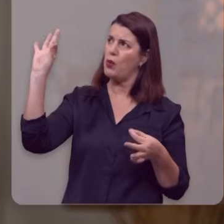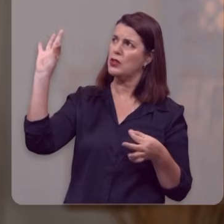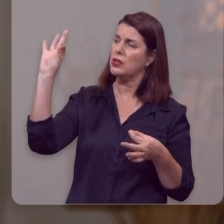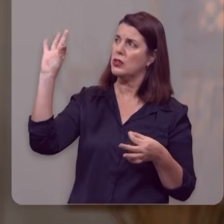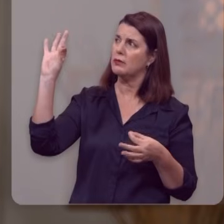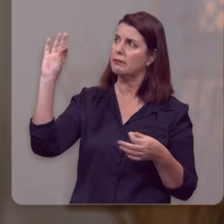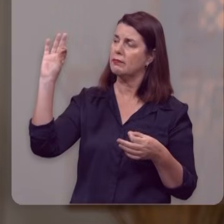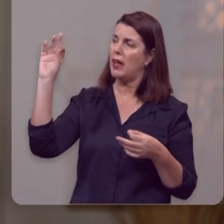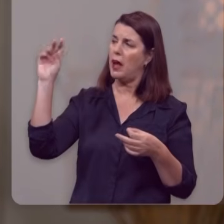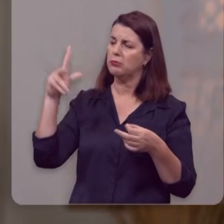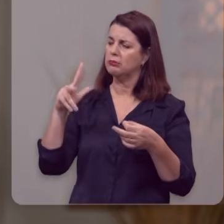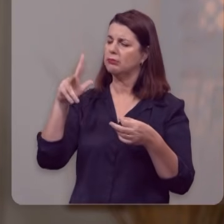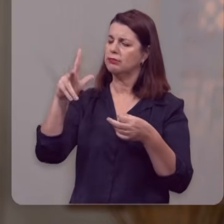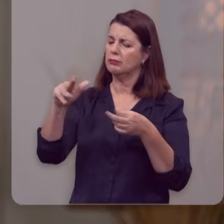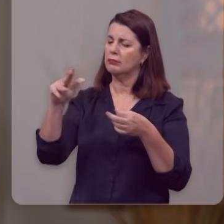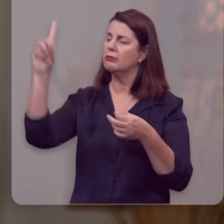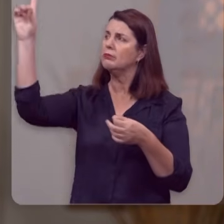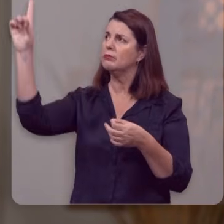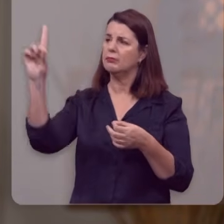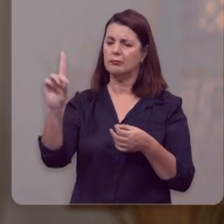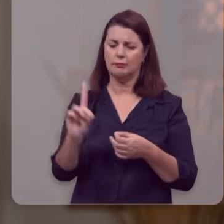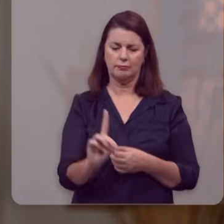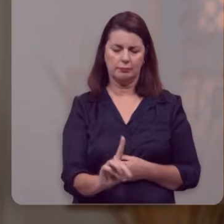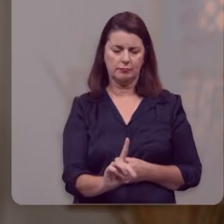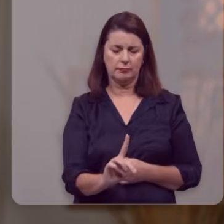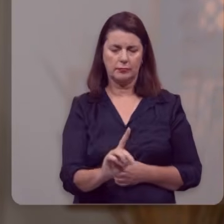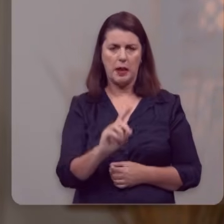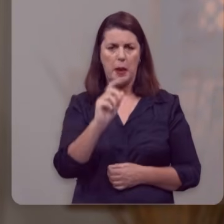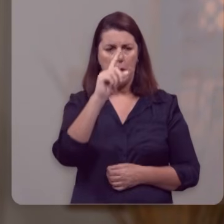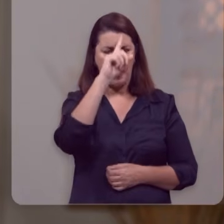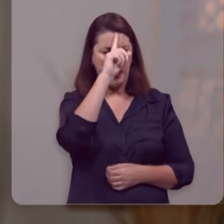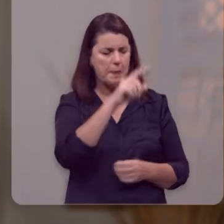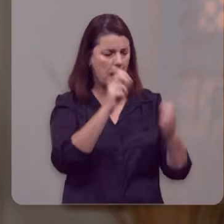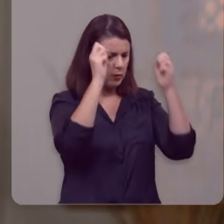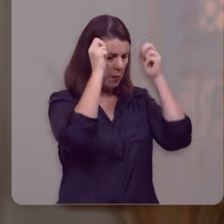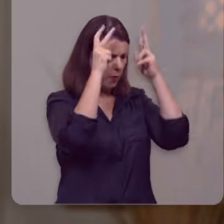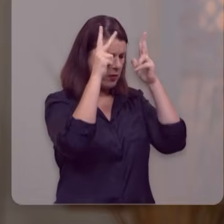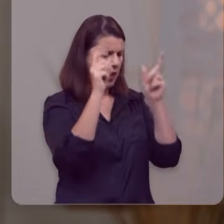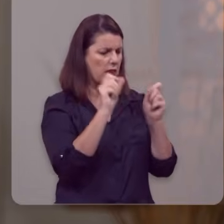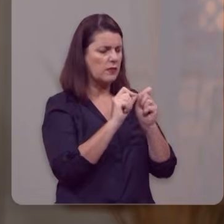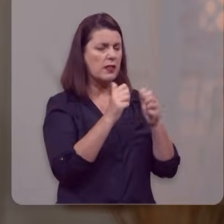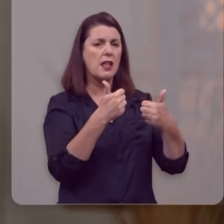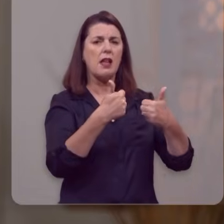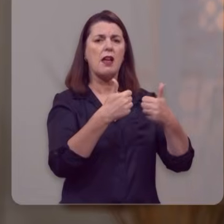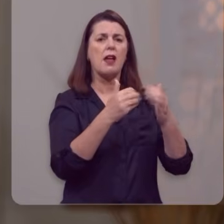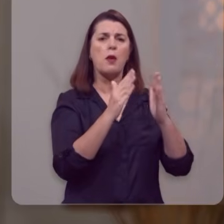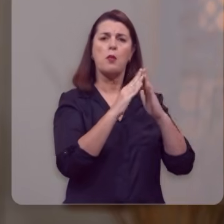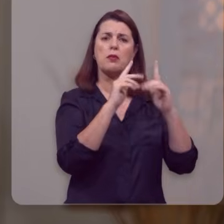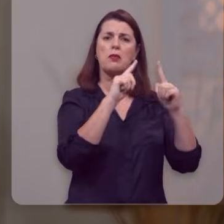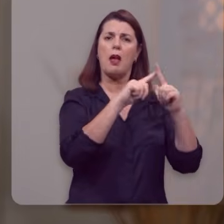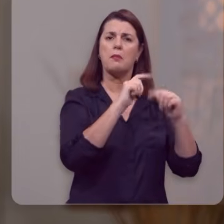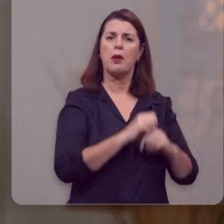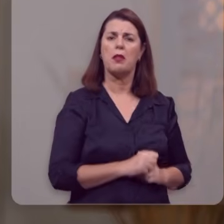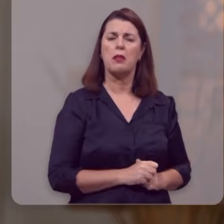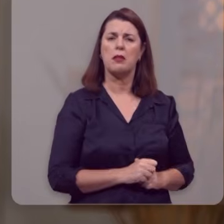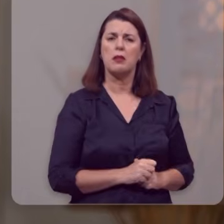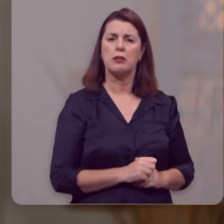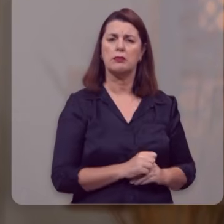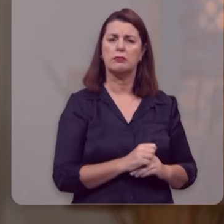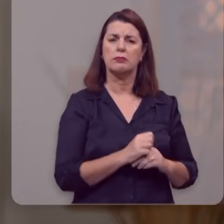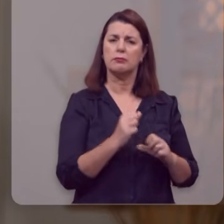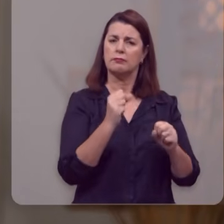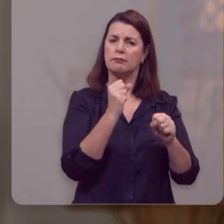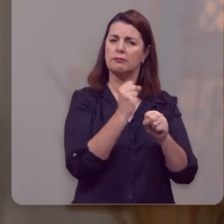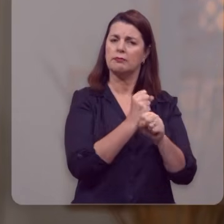desce. E Deus ordena a Moisés a fazer um tabernáculo de madeira